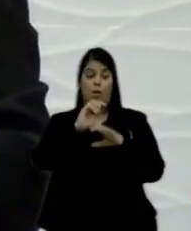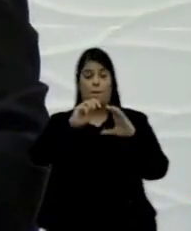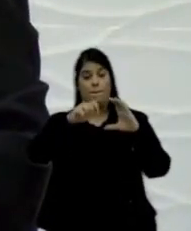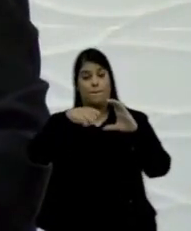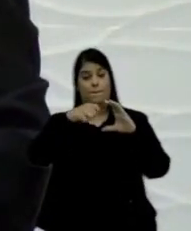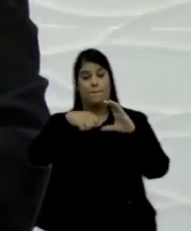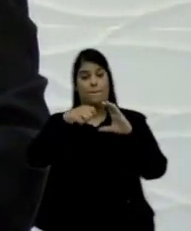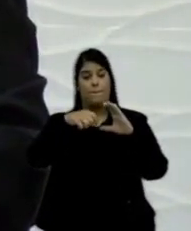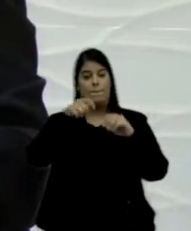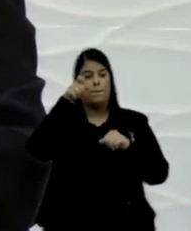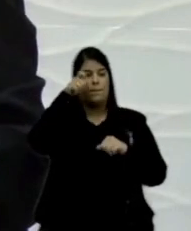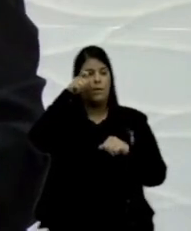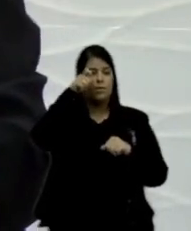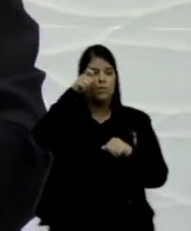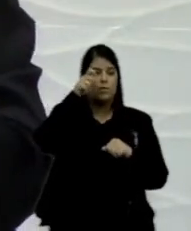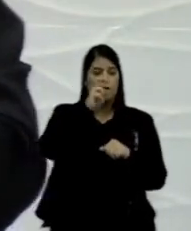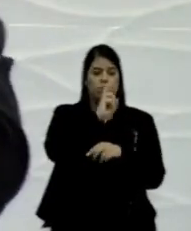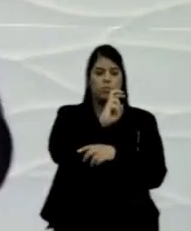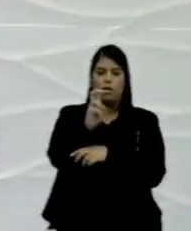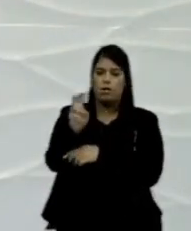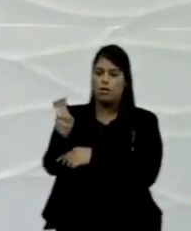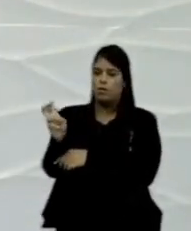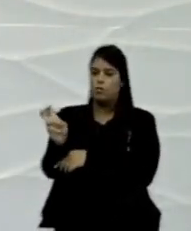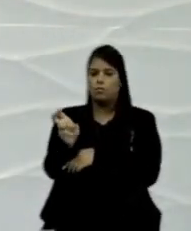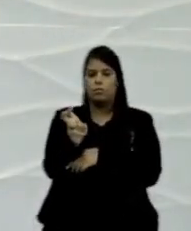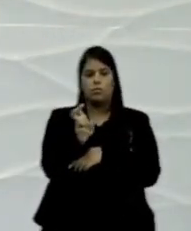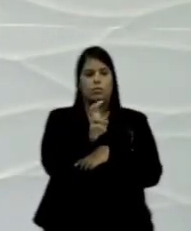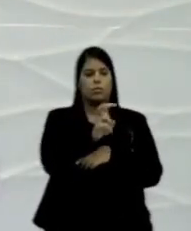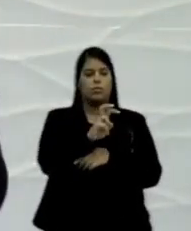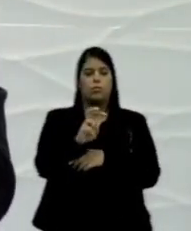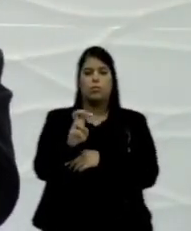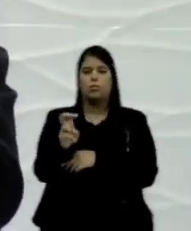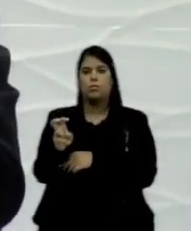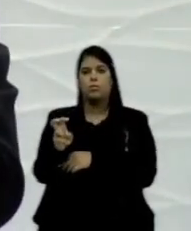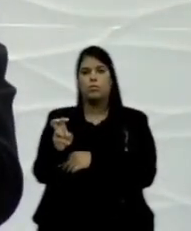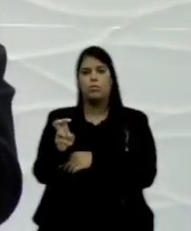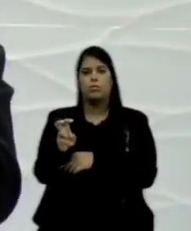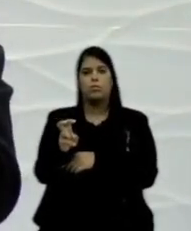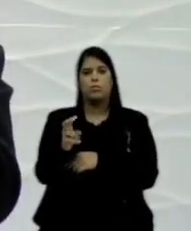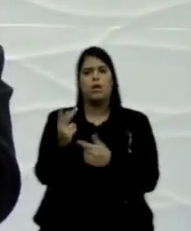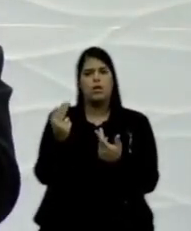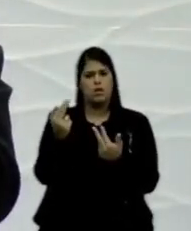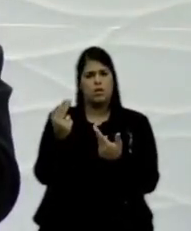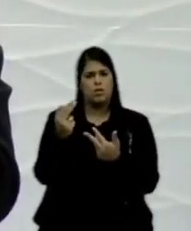monitoramento. Aquelas câmaras, ela vai circular como Garanhuns.